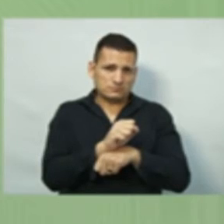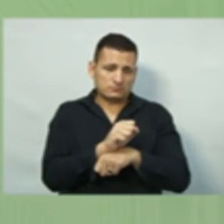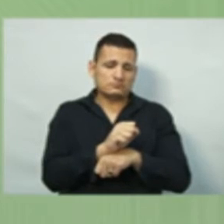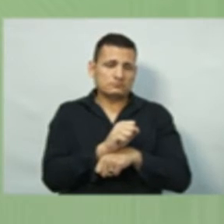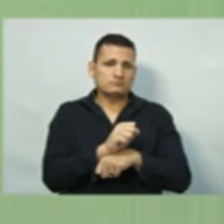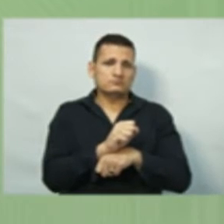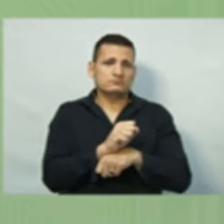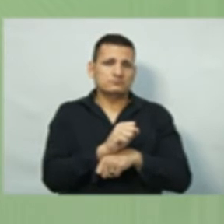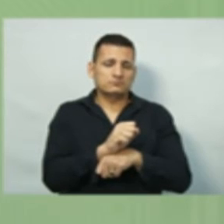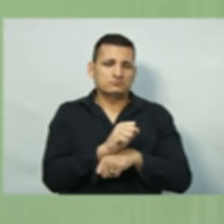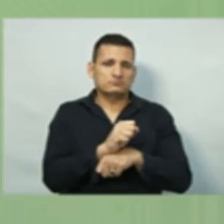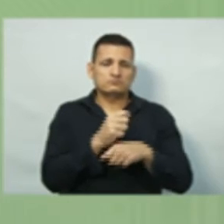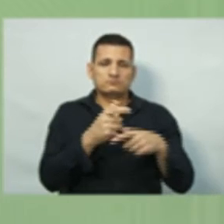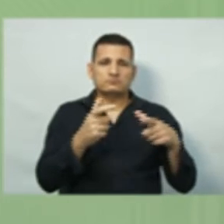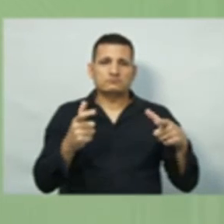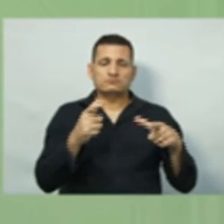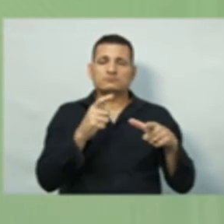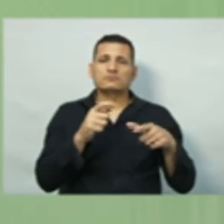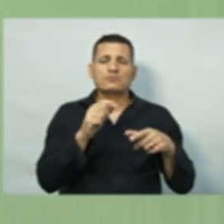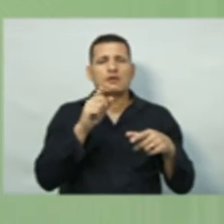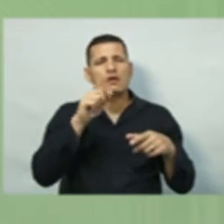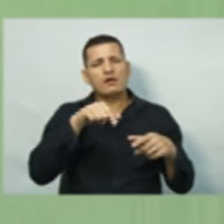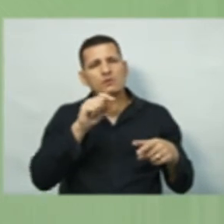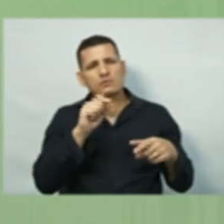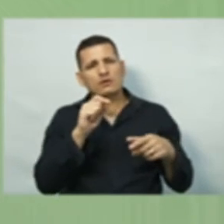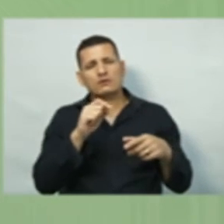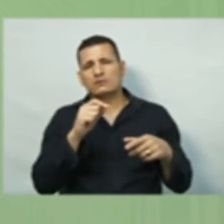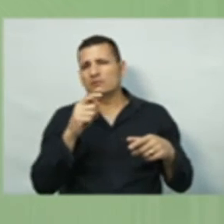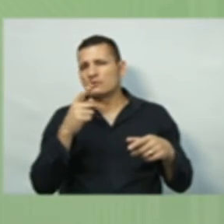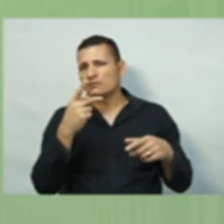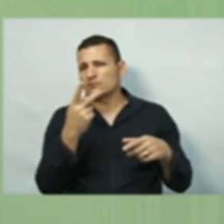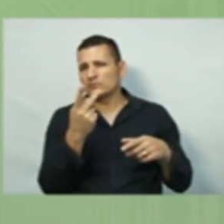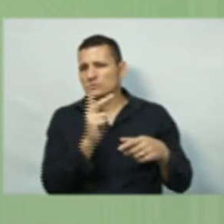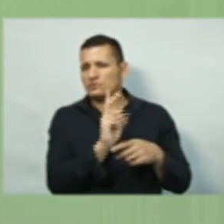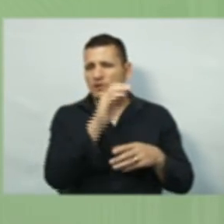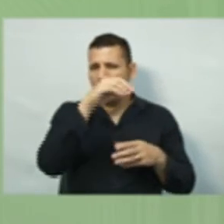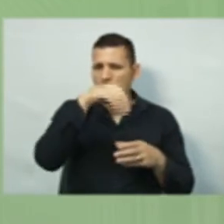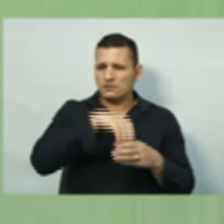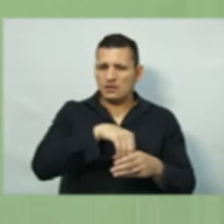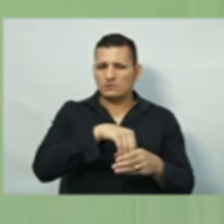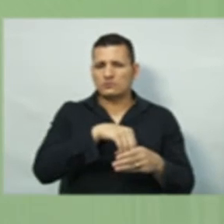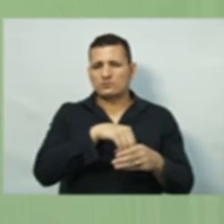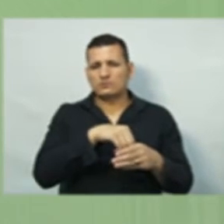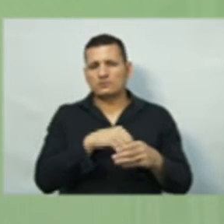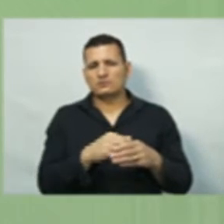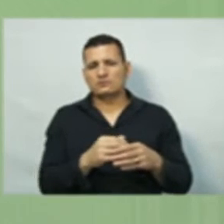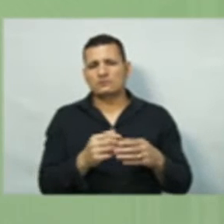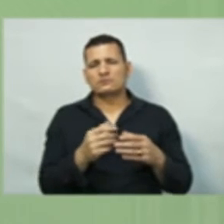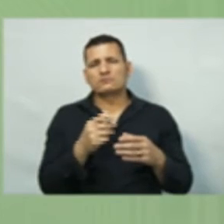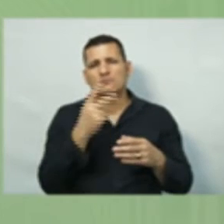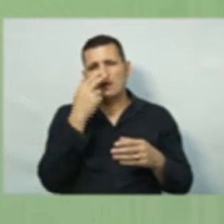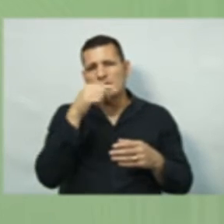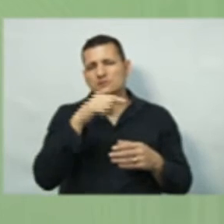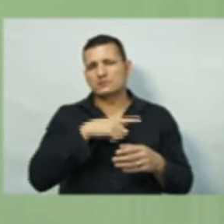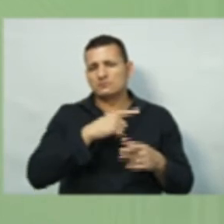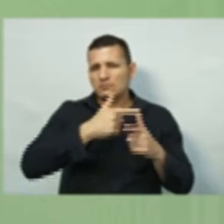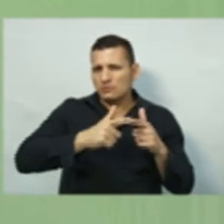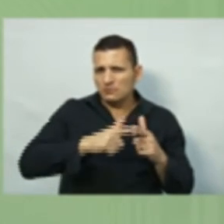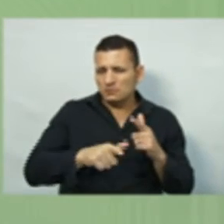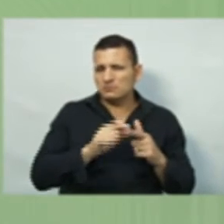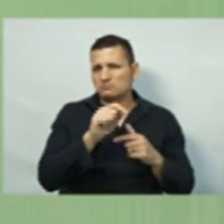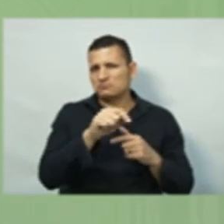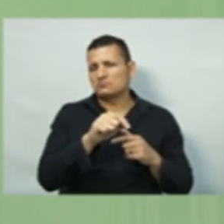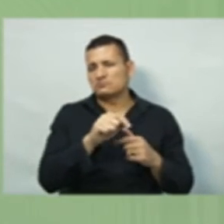de crescer. É sinal de que a sua solidariedade interna está em crise e que se perdeu a ideia de